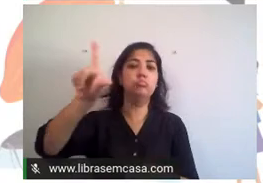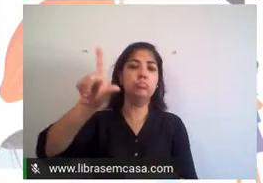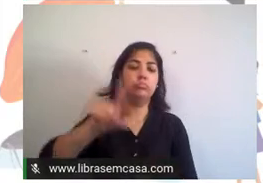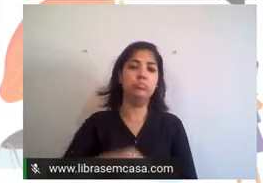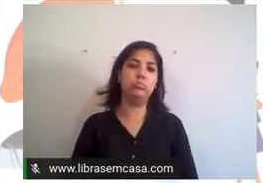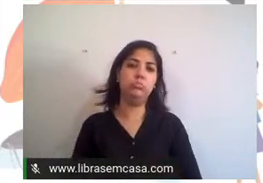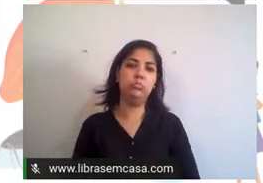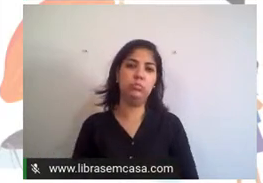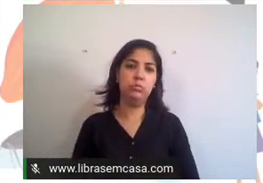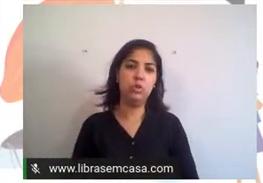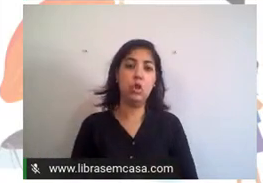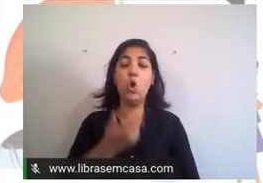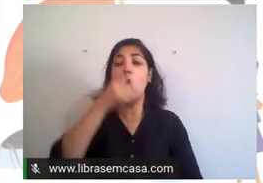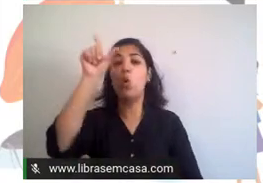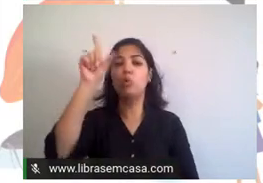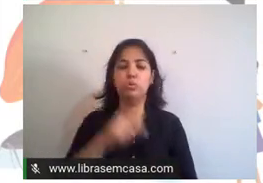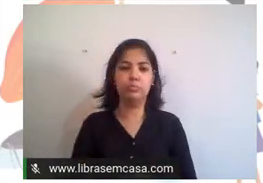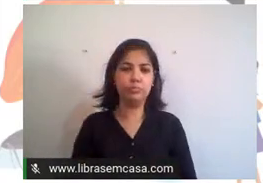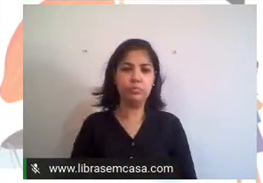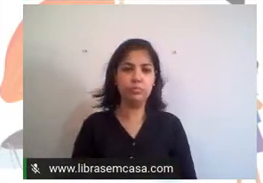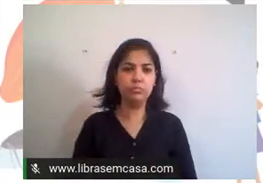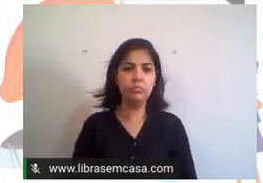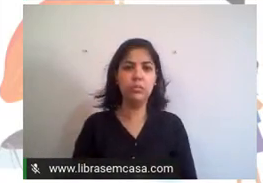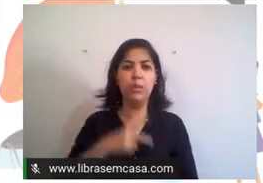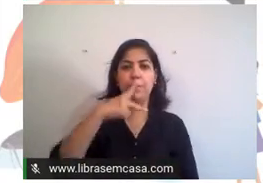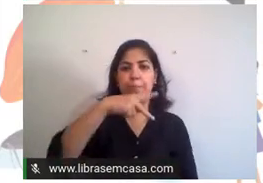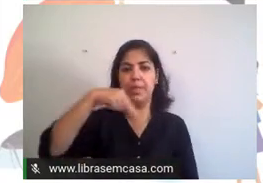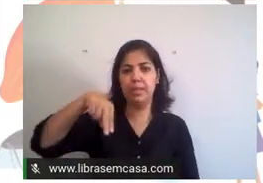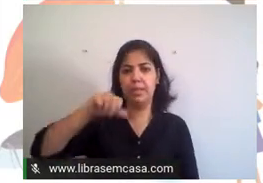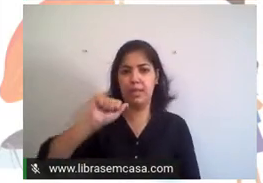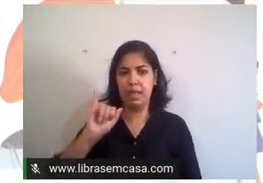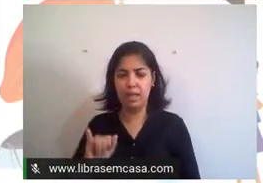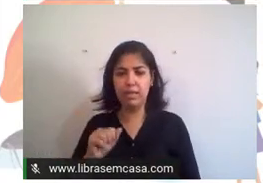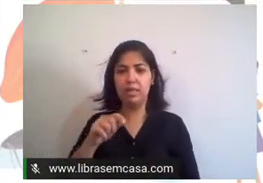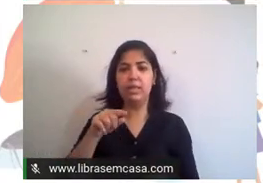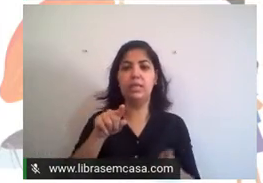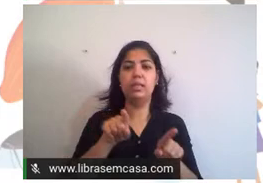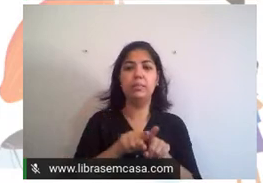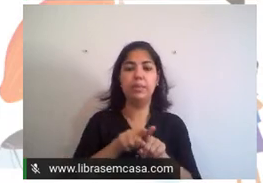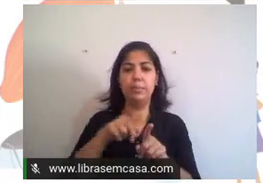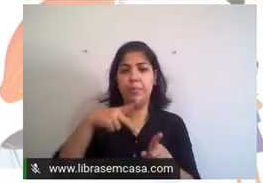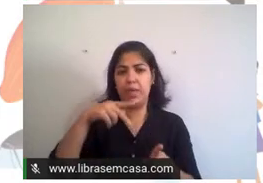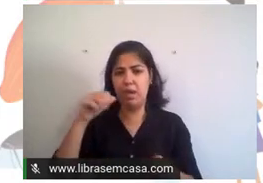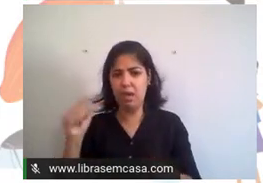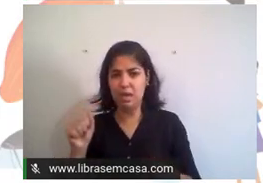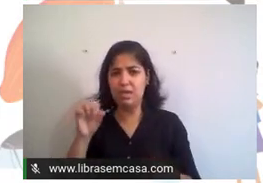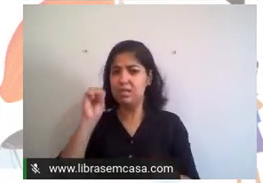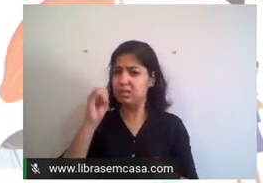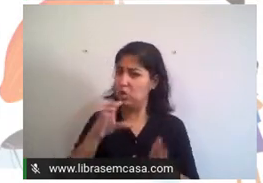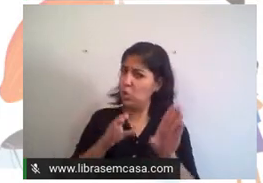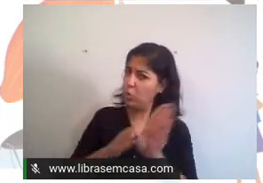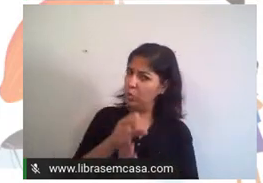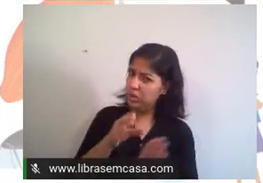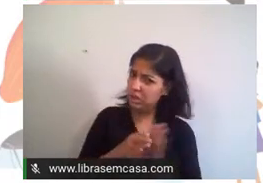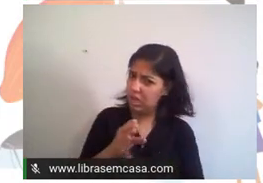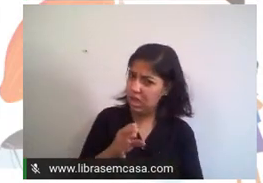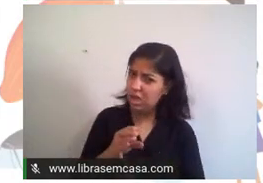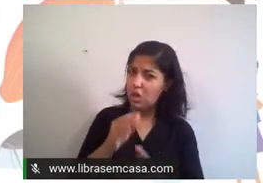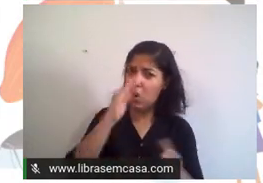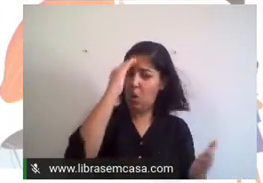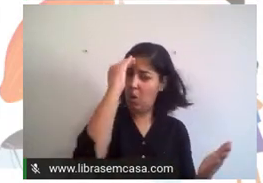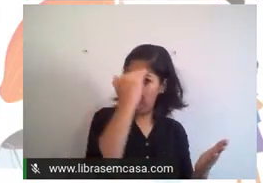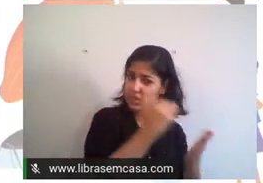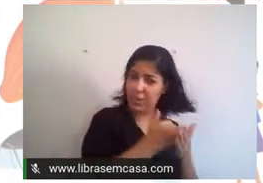E outra coisa, obrigada. Em relação à PNAE e IPA, se os conselhos não estão funcionando bem, e esse caminho